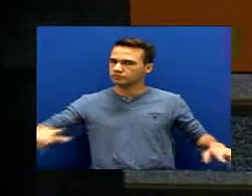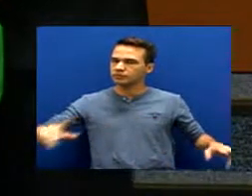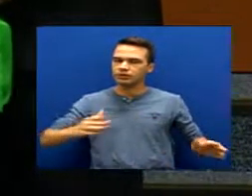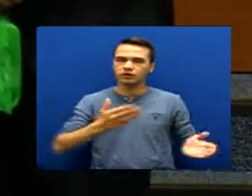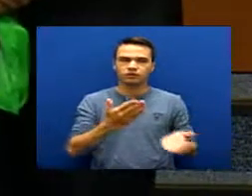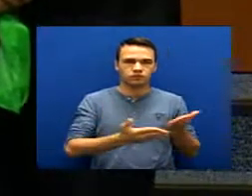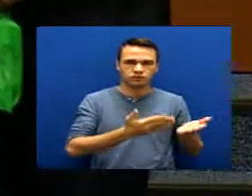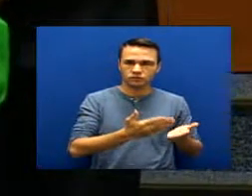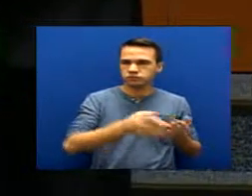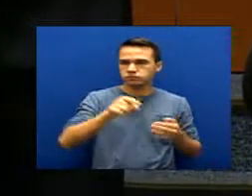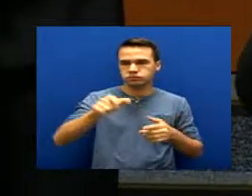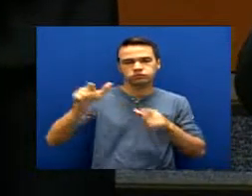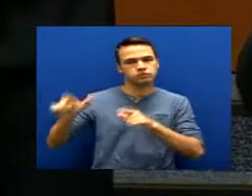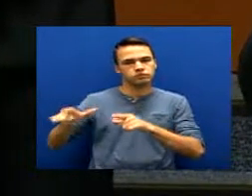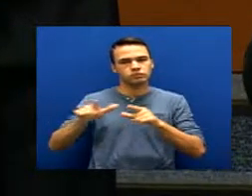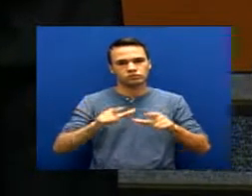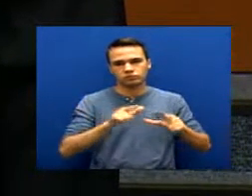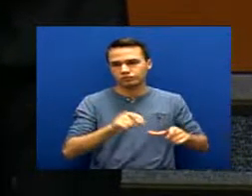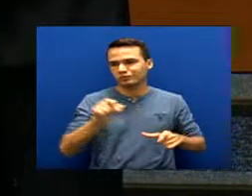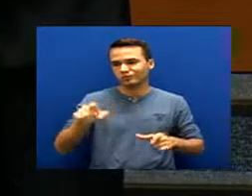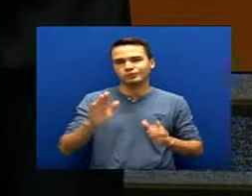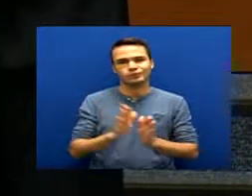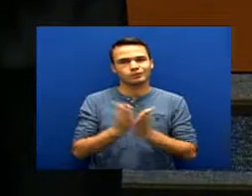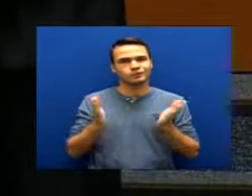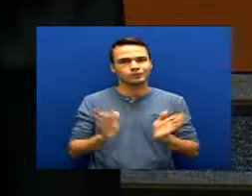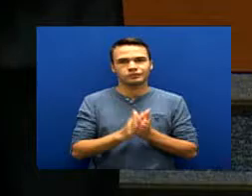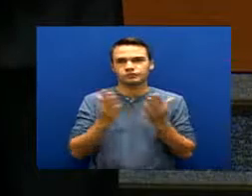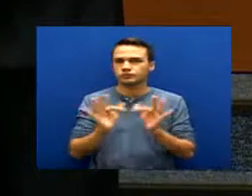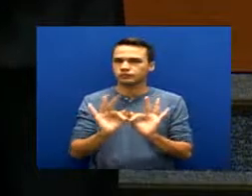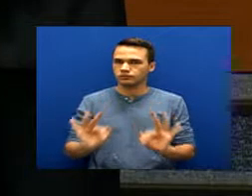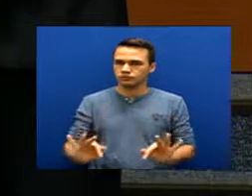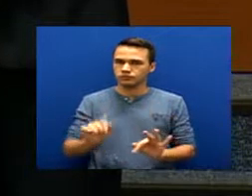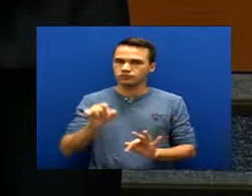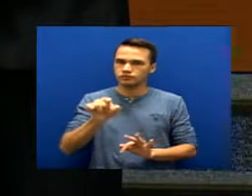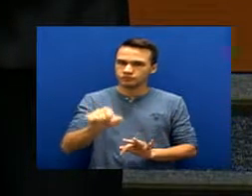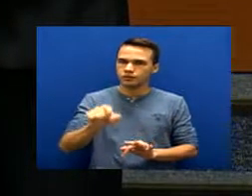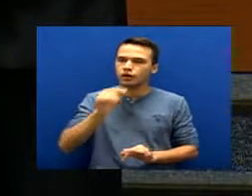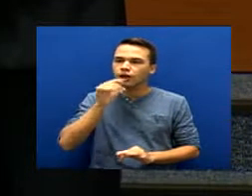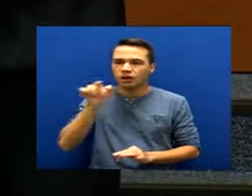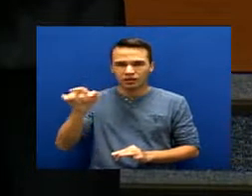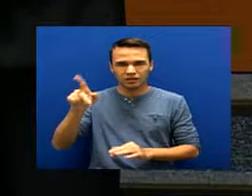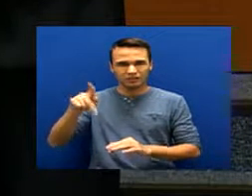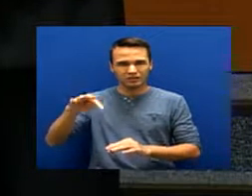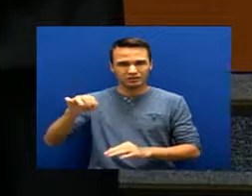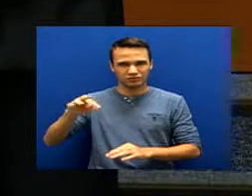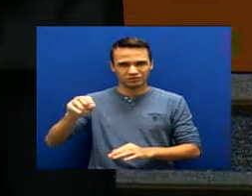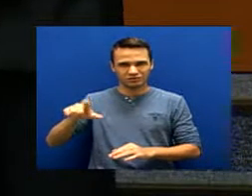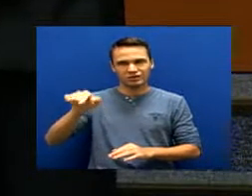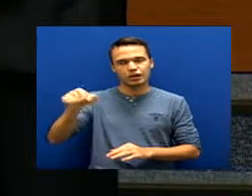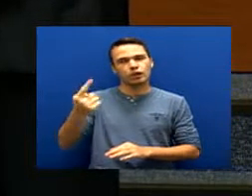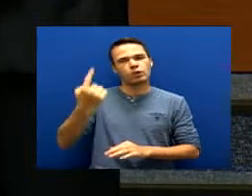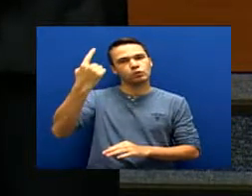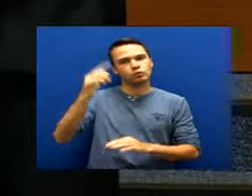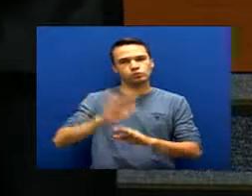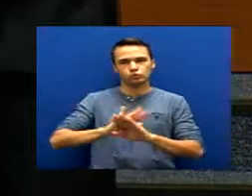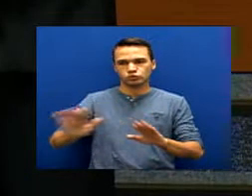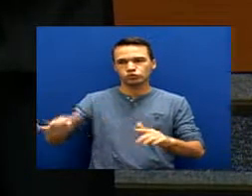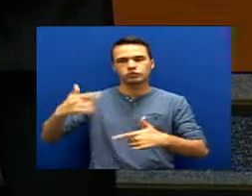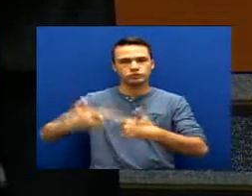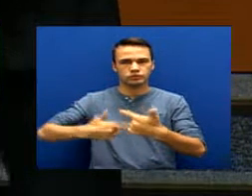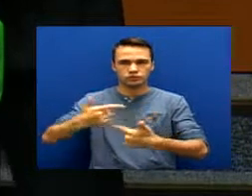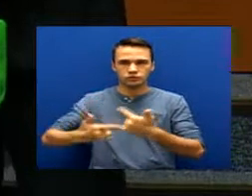que os irmãos vivam em união. Isso é muito lindo, né? Temos várias perspectivas que vão para o mesmo Criador, para a mesma fonte